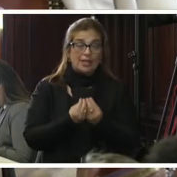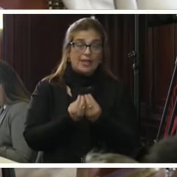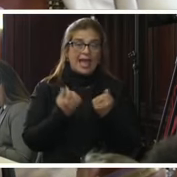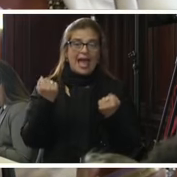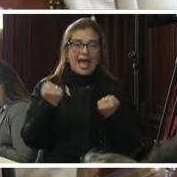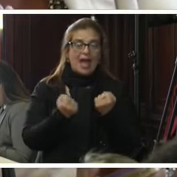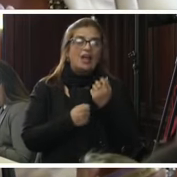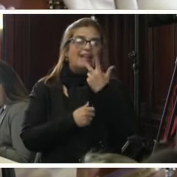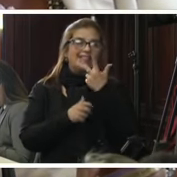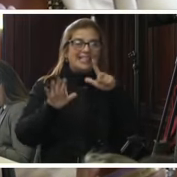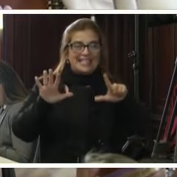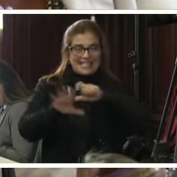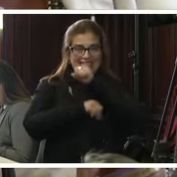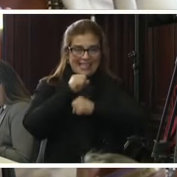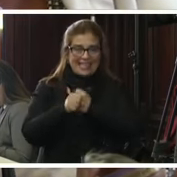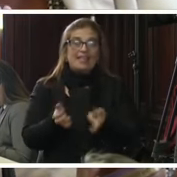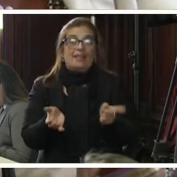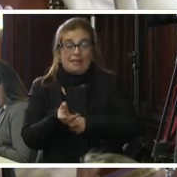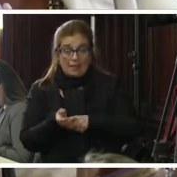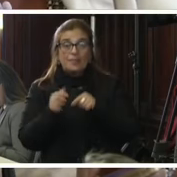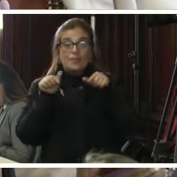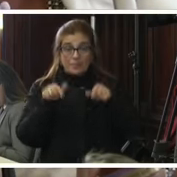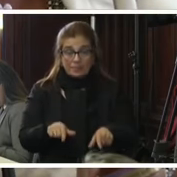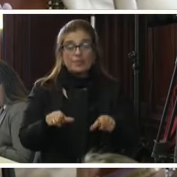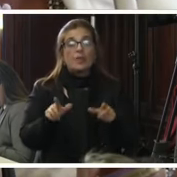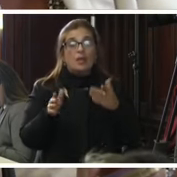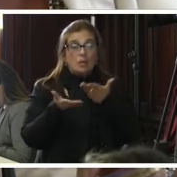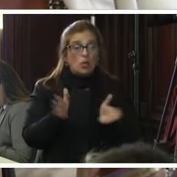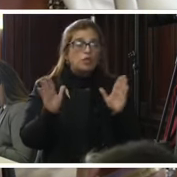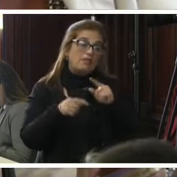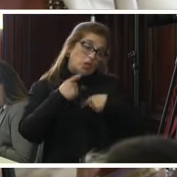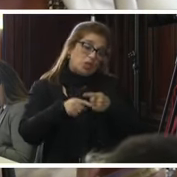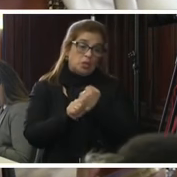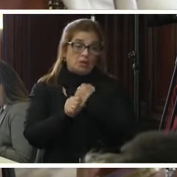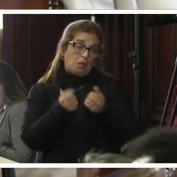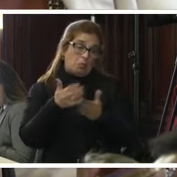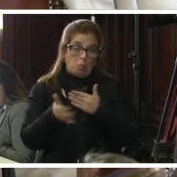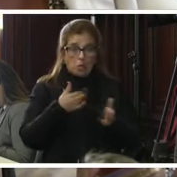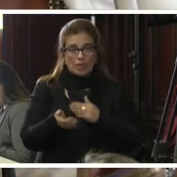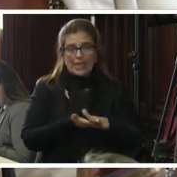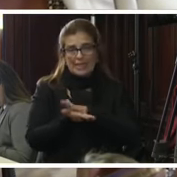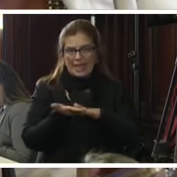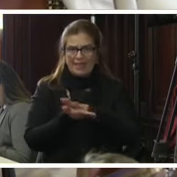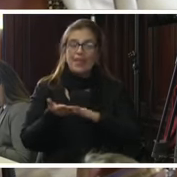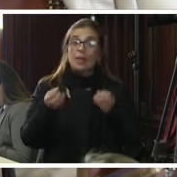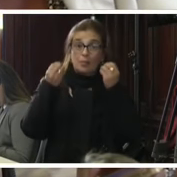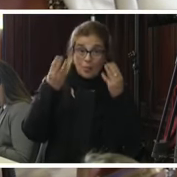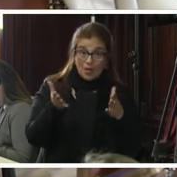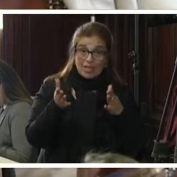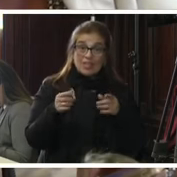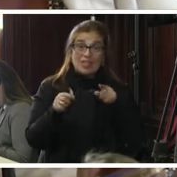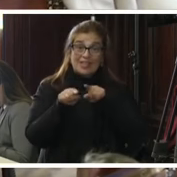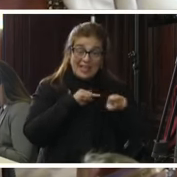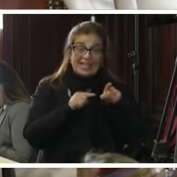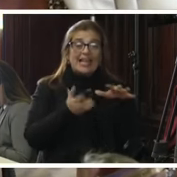de resistência e, ainda assim, continuavam em serviço. Percebemos, portanto, que as violações de direitos praticadas